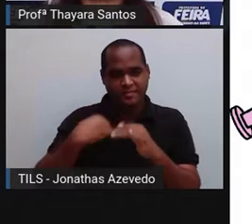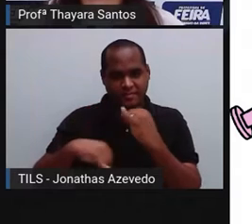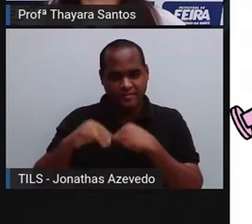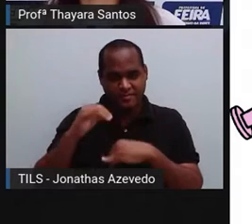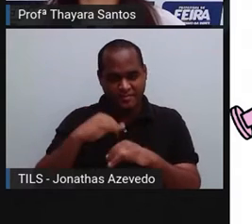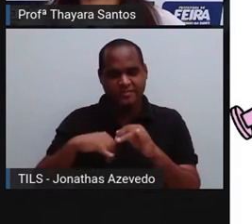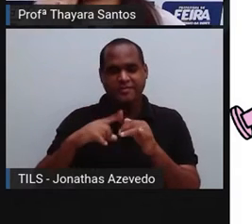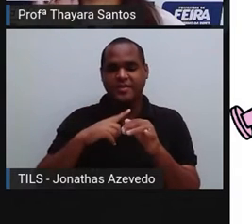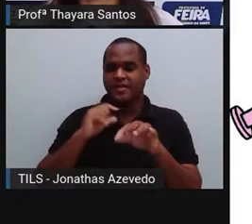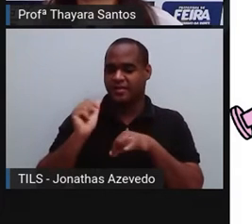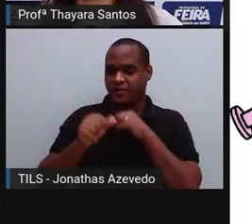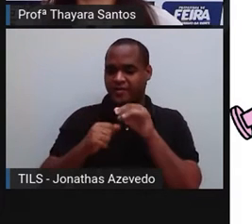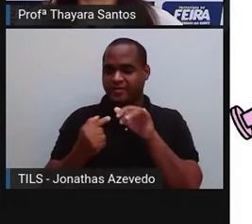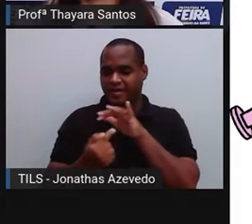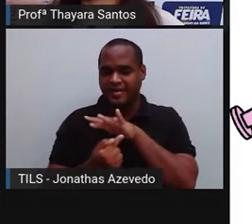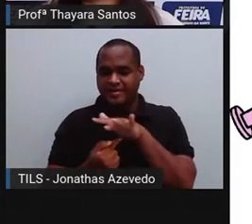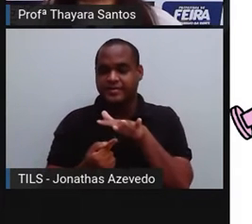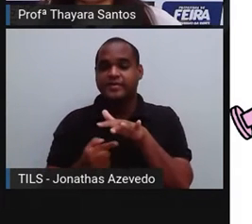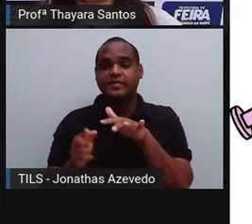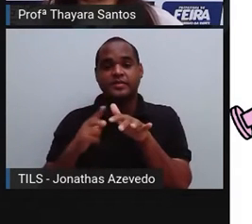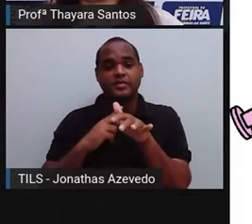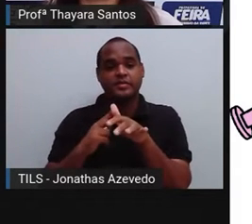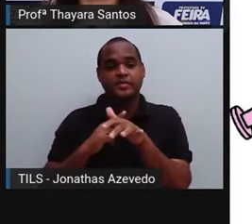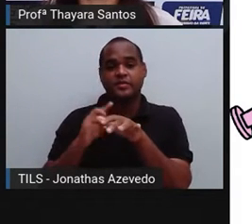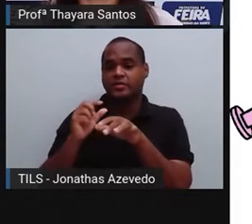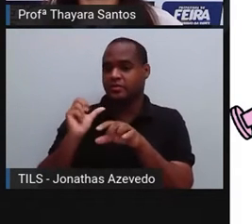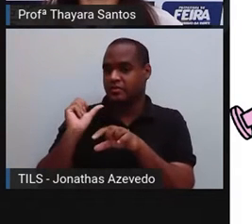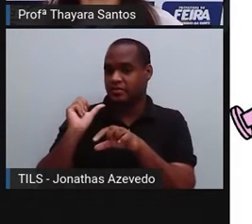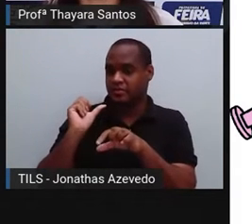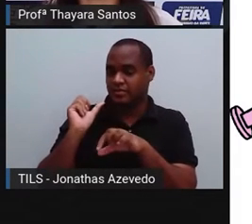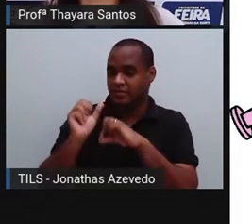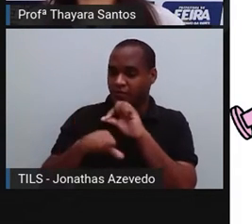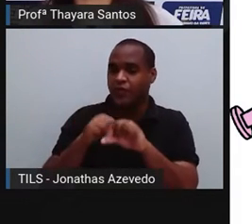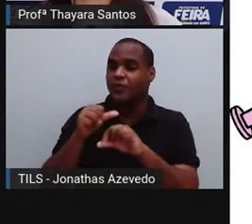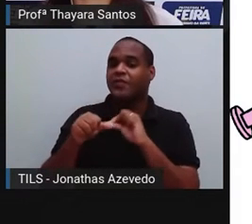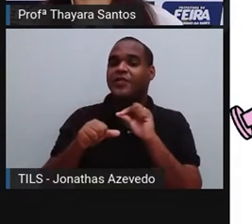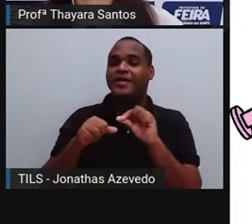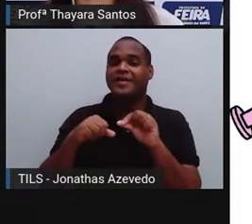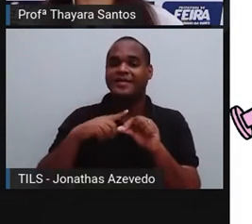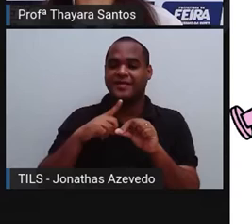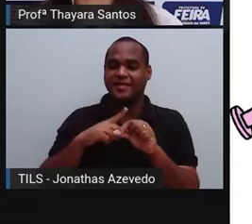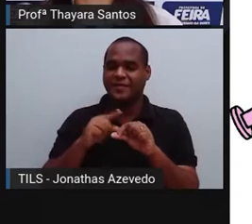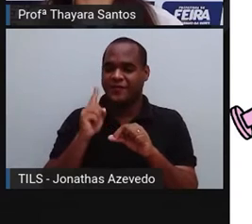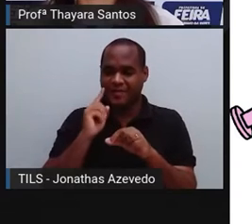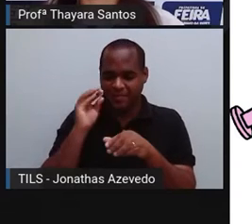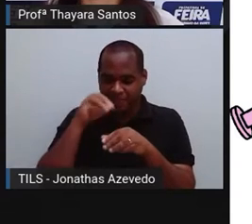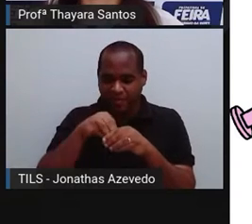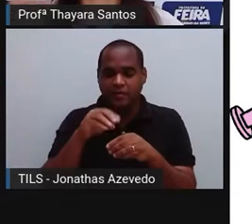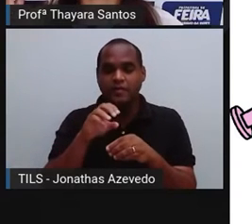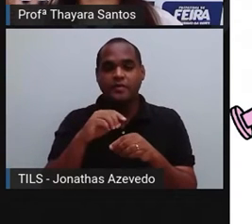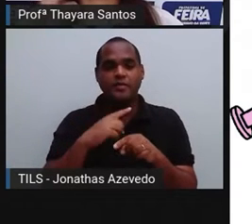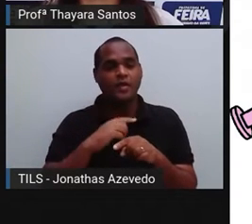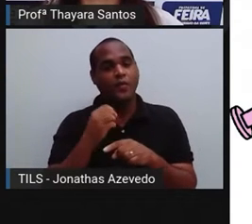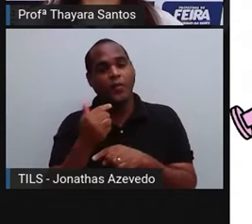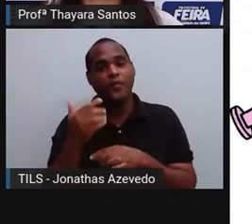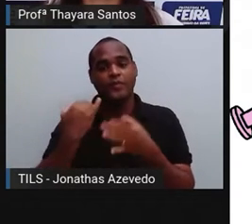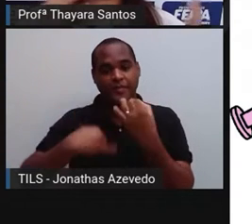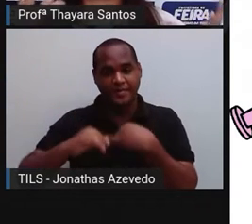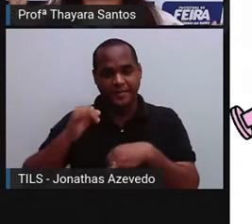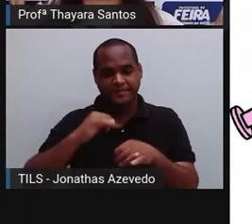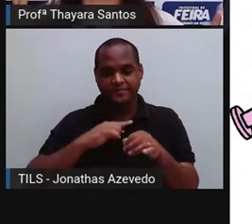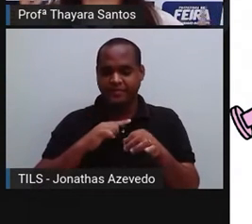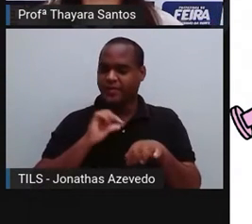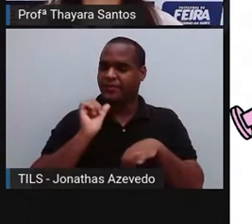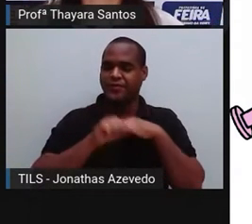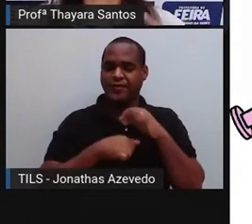bolha de ar, porque liberou gases. O fungo, se foi um fermento biológico que você botou, ou então um fermento químico, ele liberou um